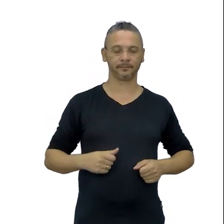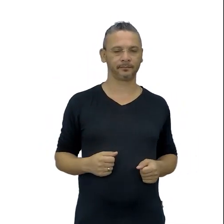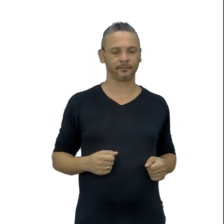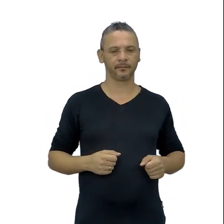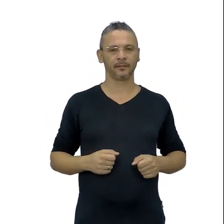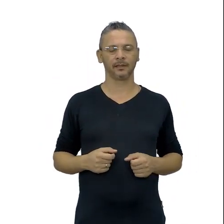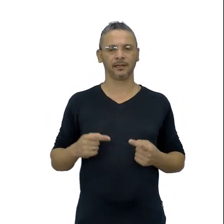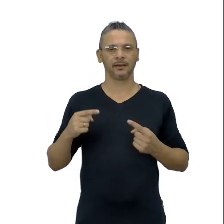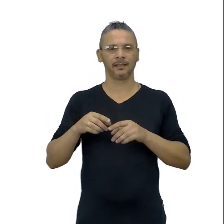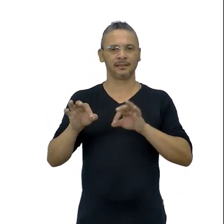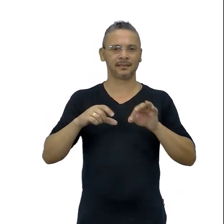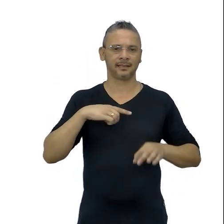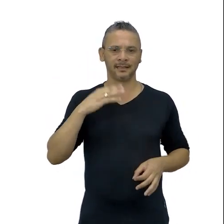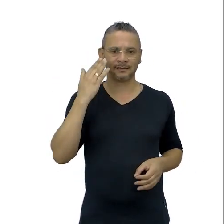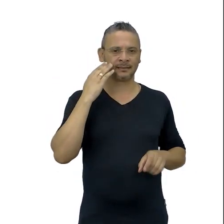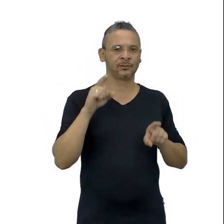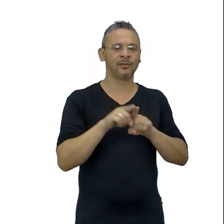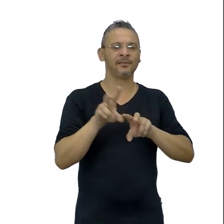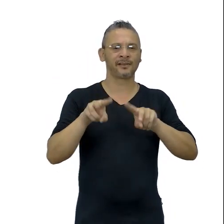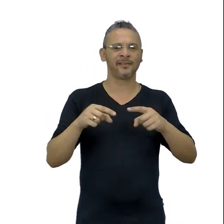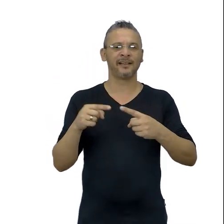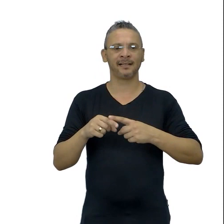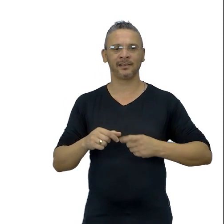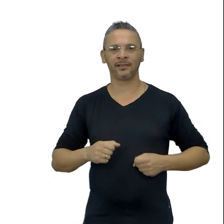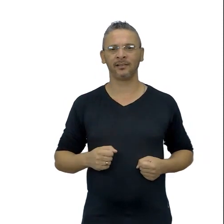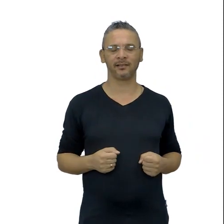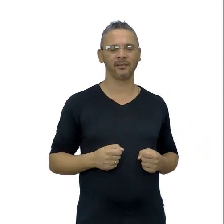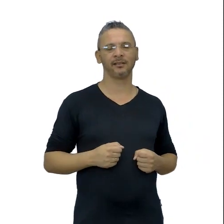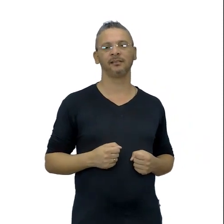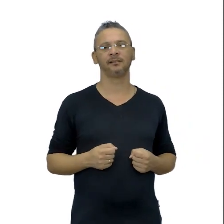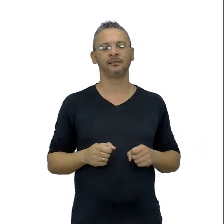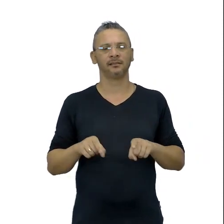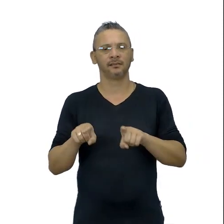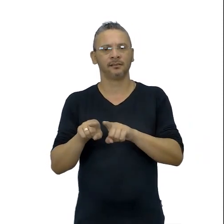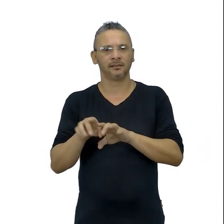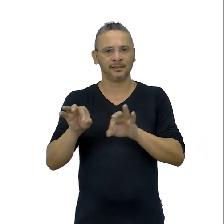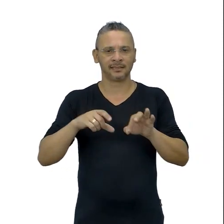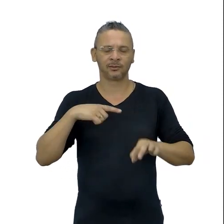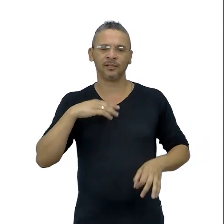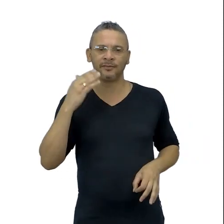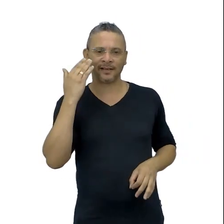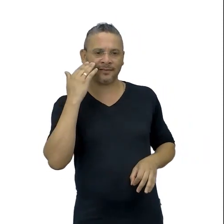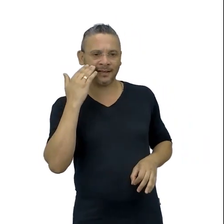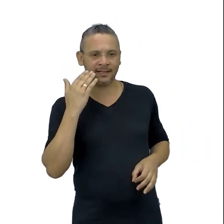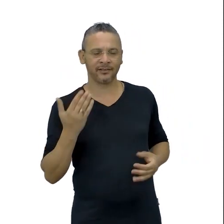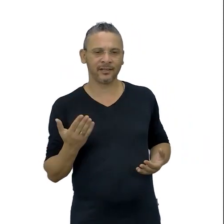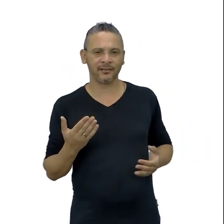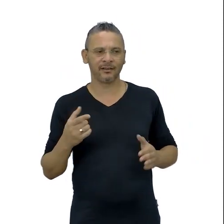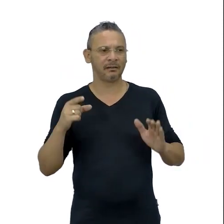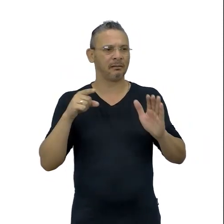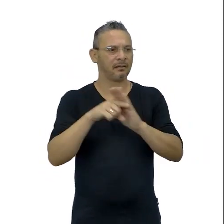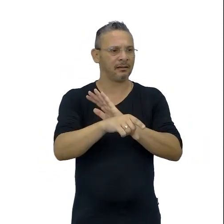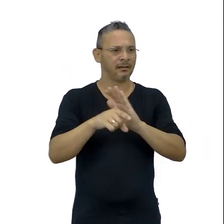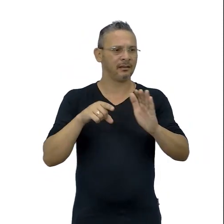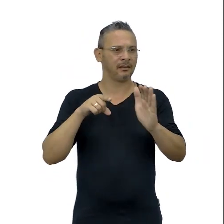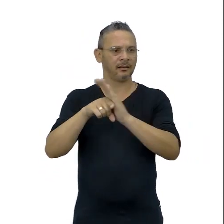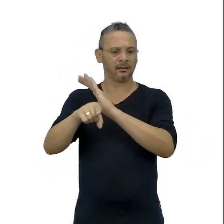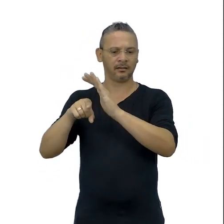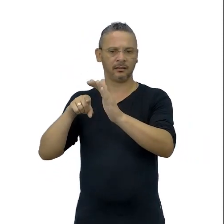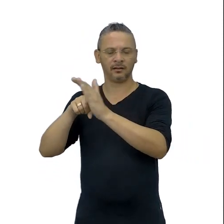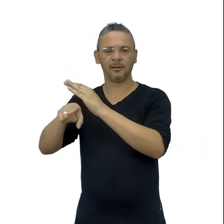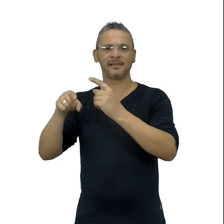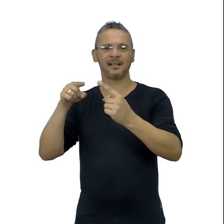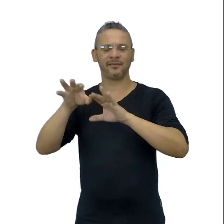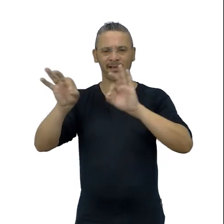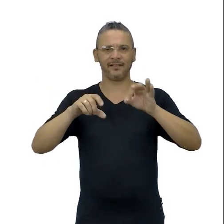o professor tanto ouve, né, as contribuições dos alunos, como ele lança perguntas, né, que levantem novas